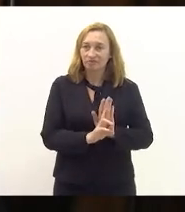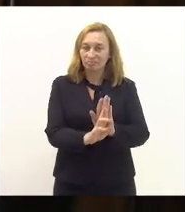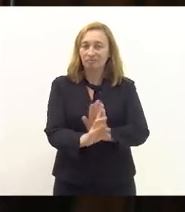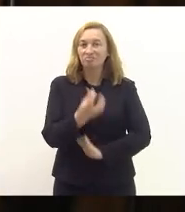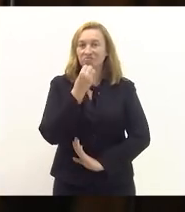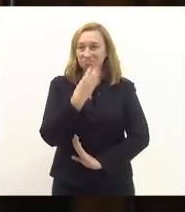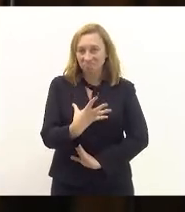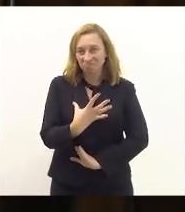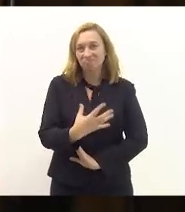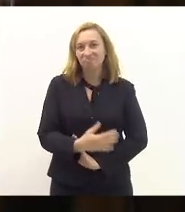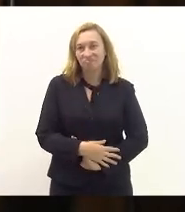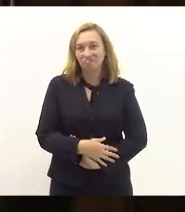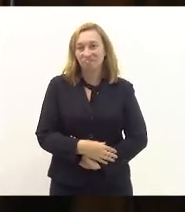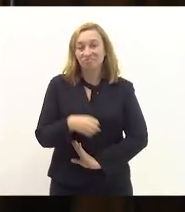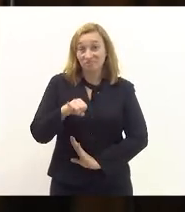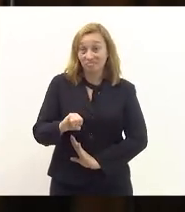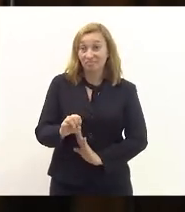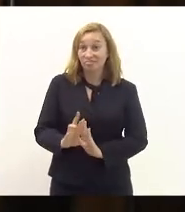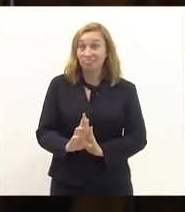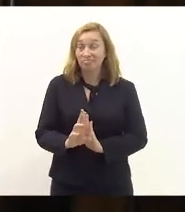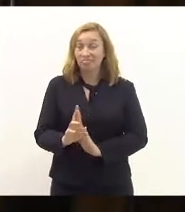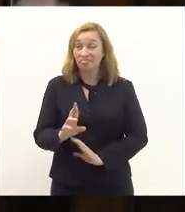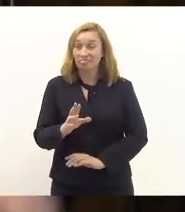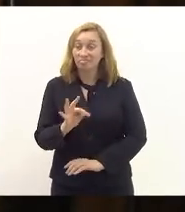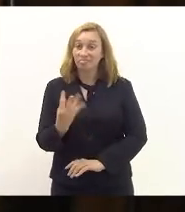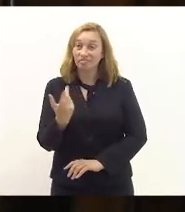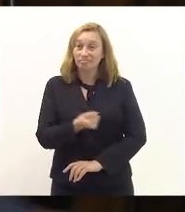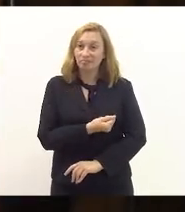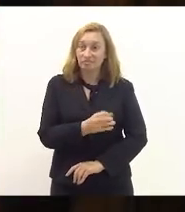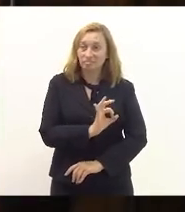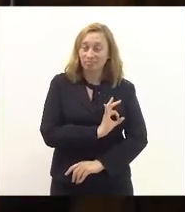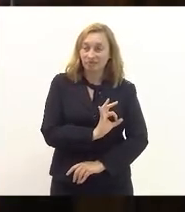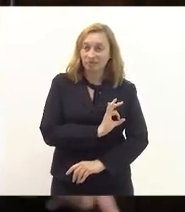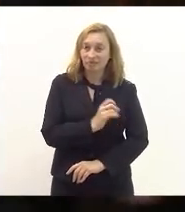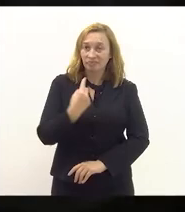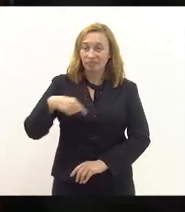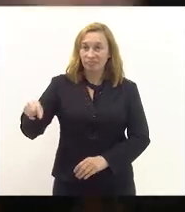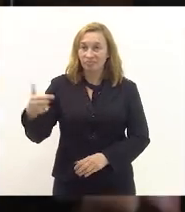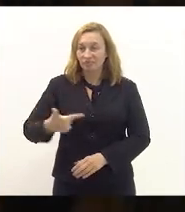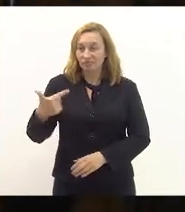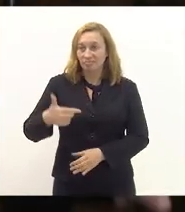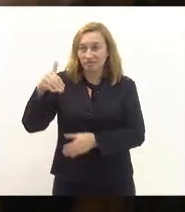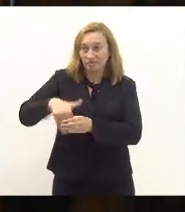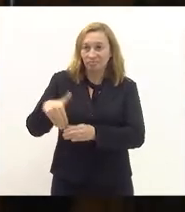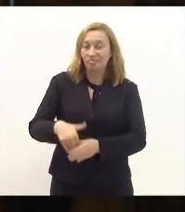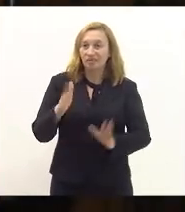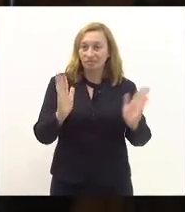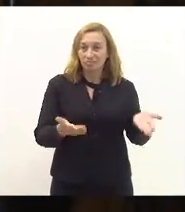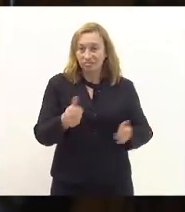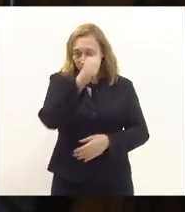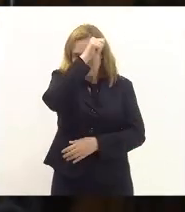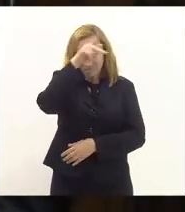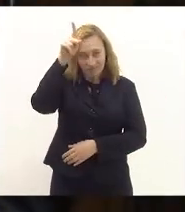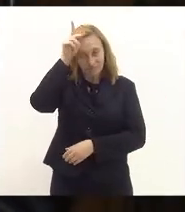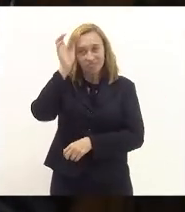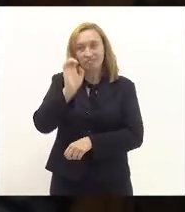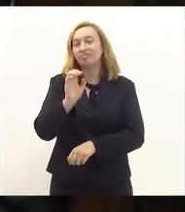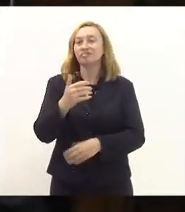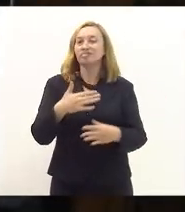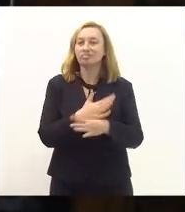bem, e se a Marta tivesse ido para o segundo turno, ela hoje seria prefeita da cidade do Rio de